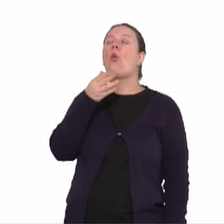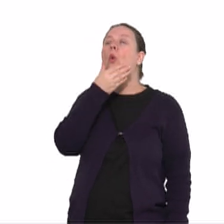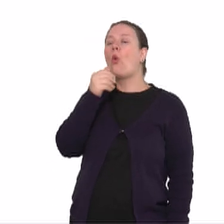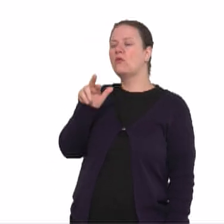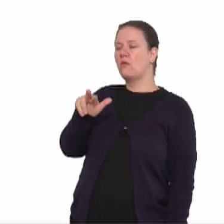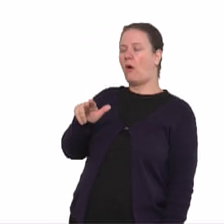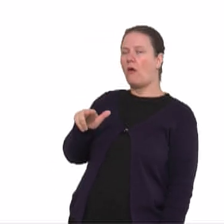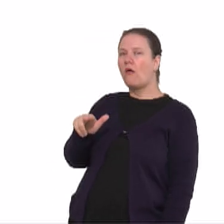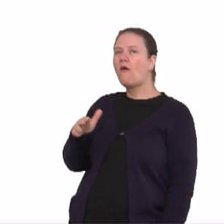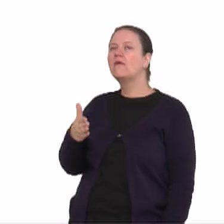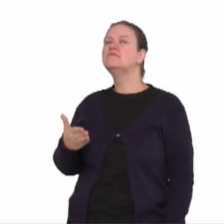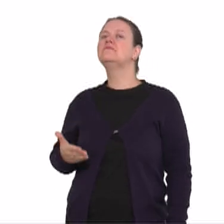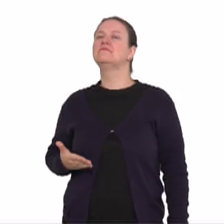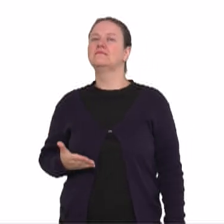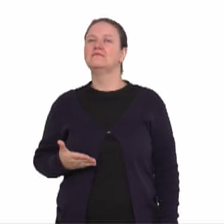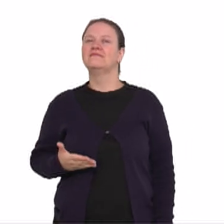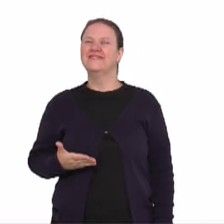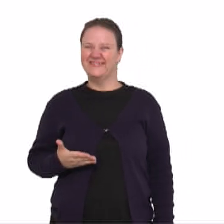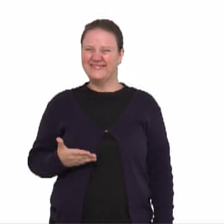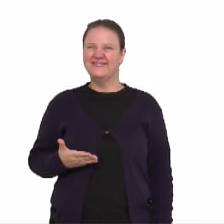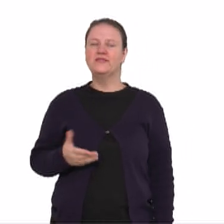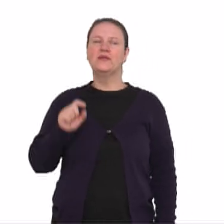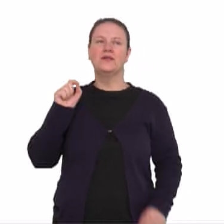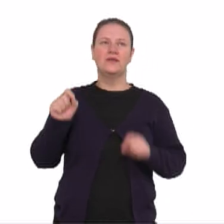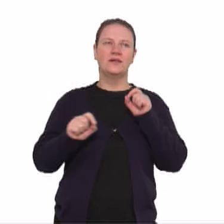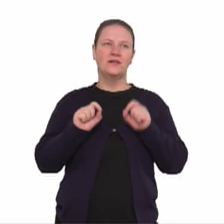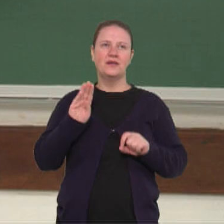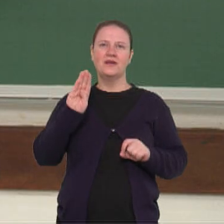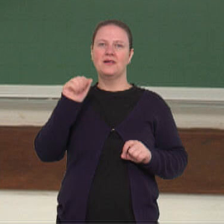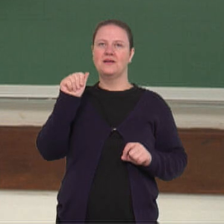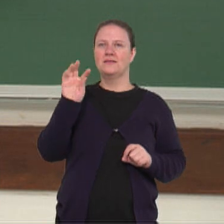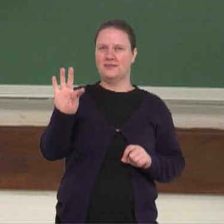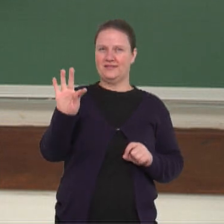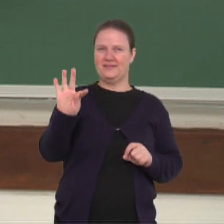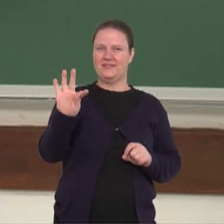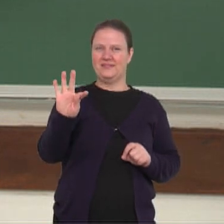bat, nossa, o que é bat? Gente, vocês não lembram?